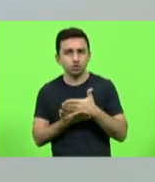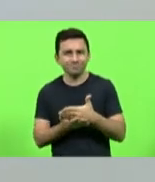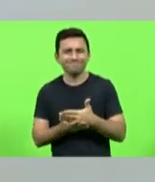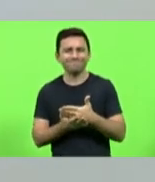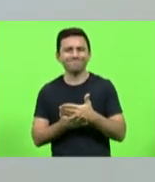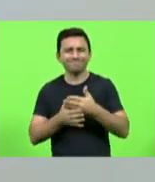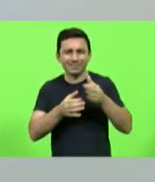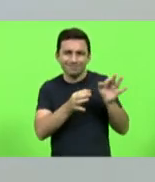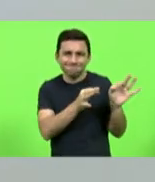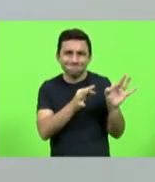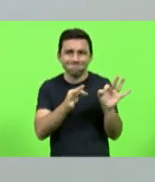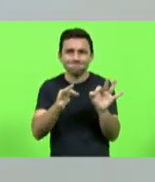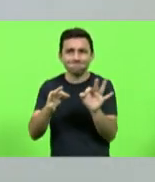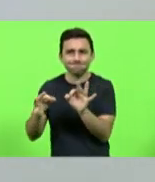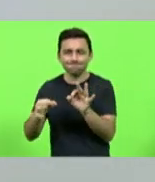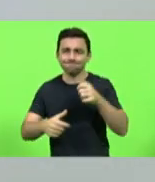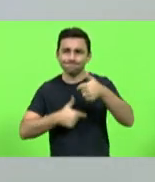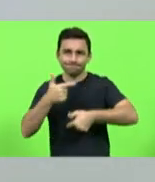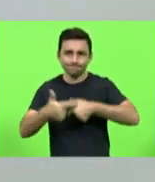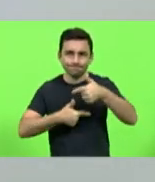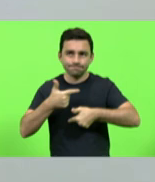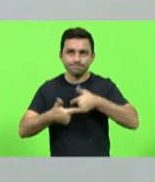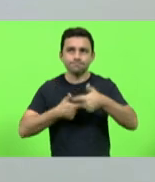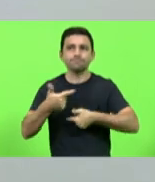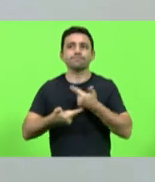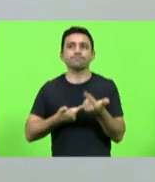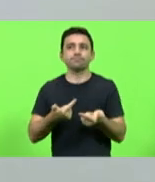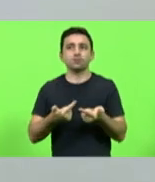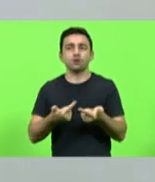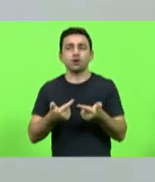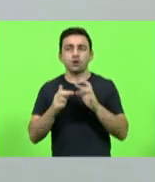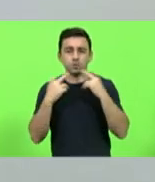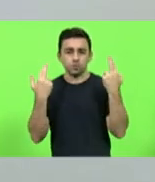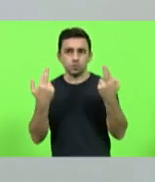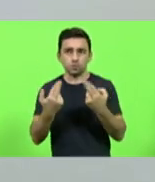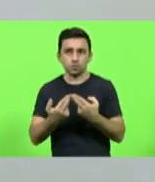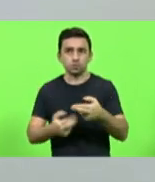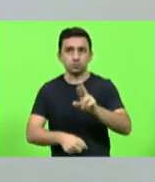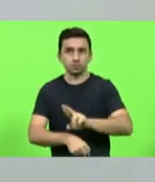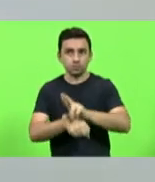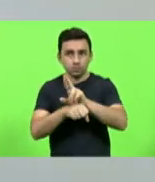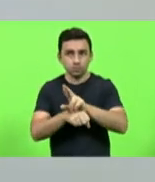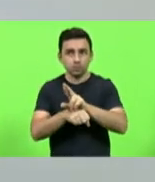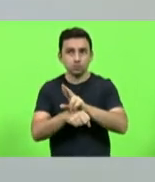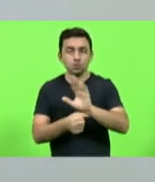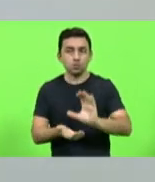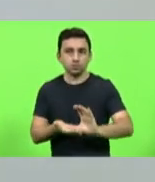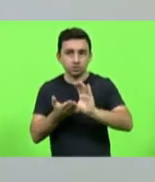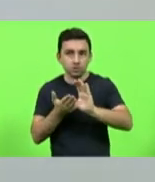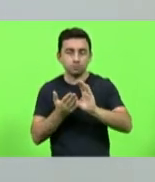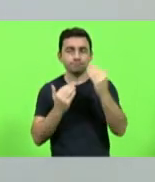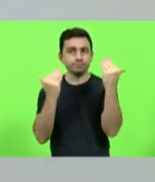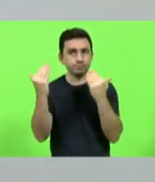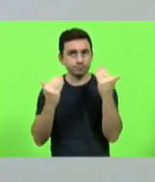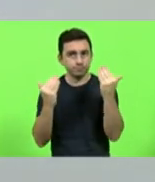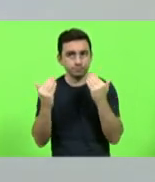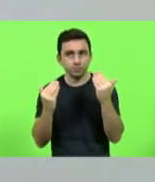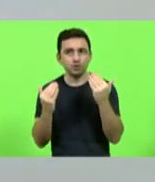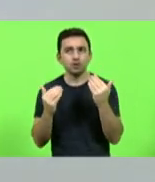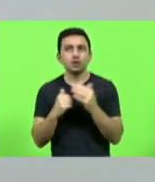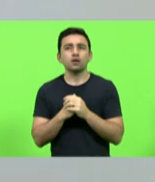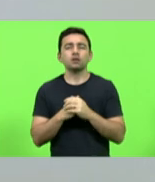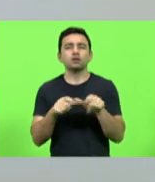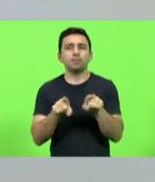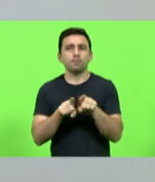regularidade atividades reunindo os representantes do Sistema Conselhos de Psicologia, composto pelo